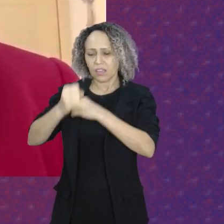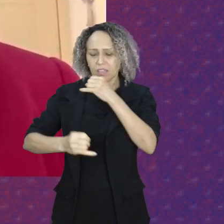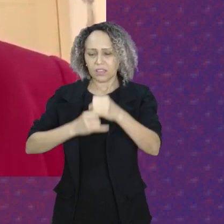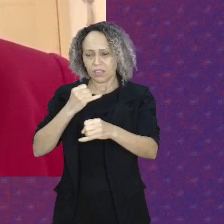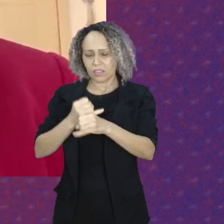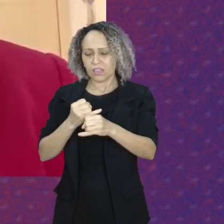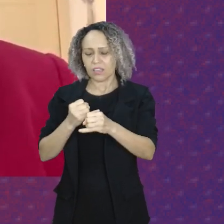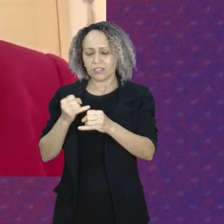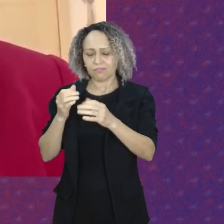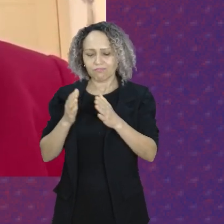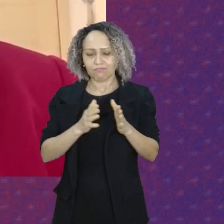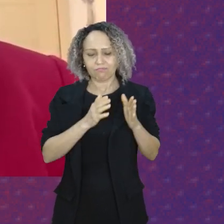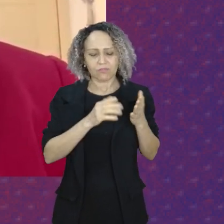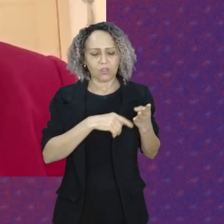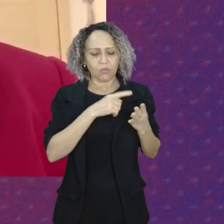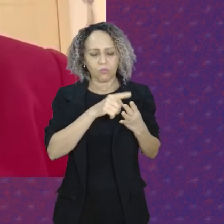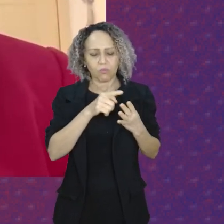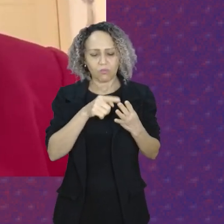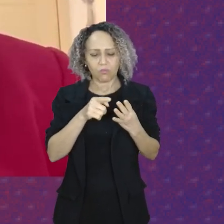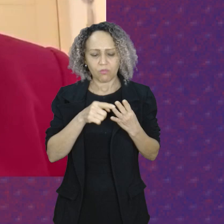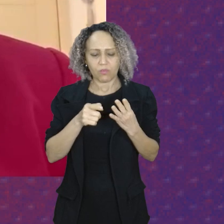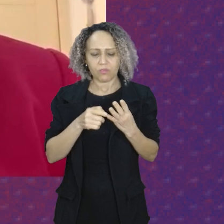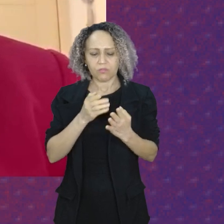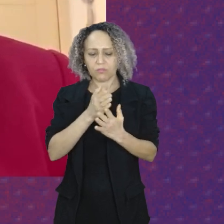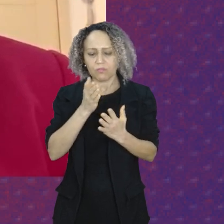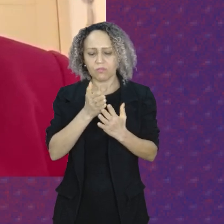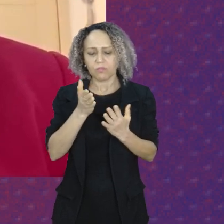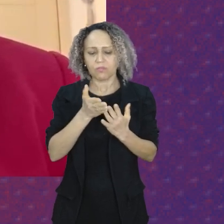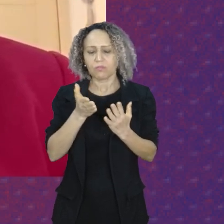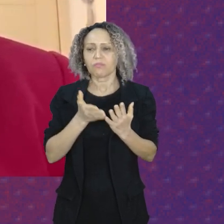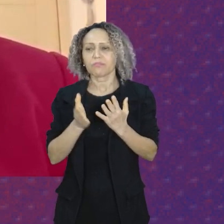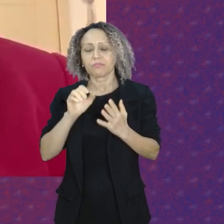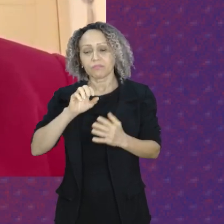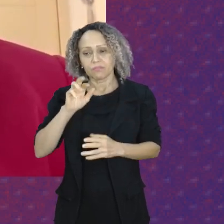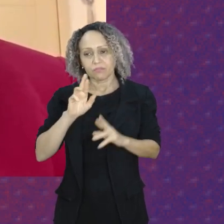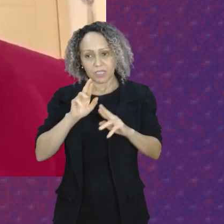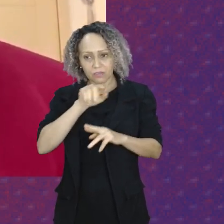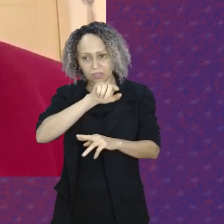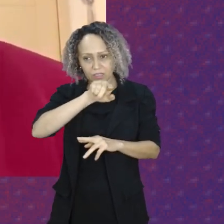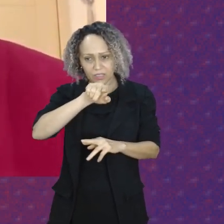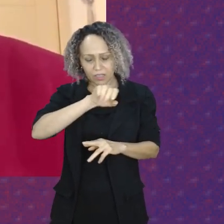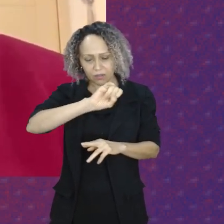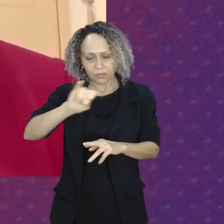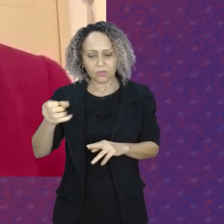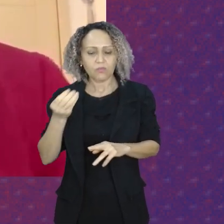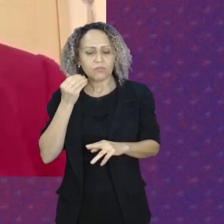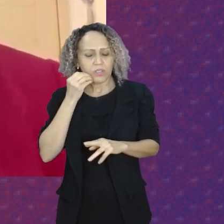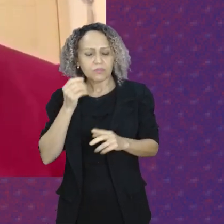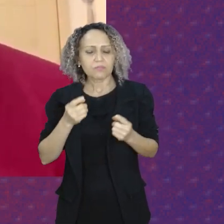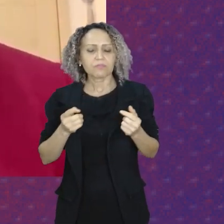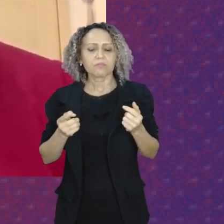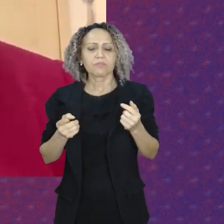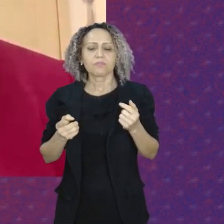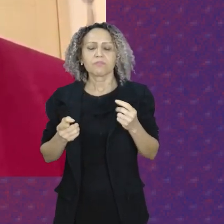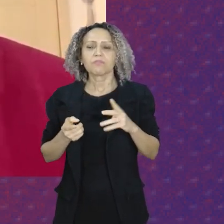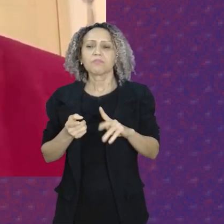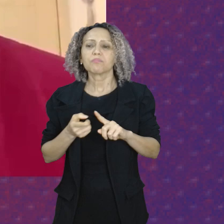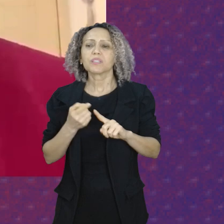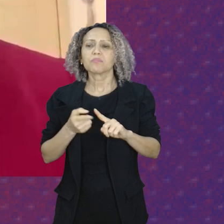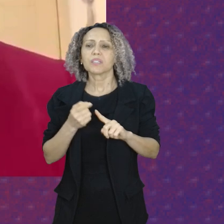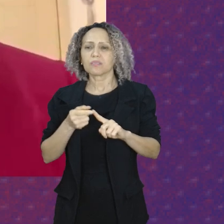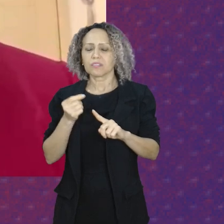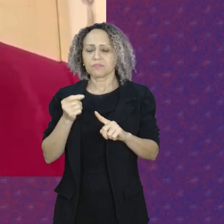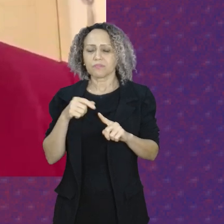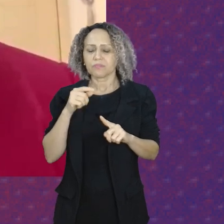4 blocos, espero que aproveitem. Bom, iniciando então, o primeiro bloco é um bloco histórico, e eu vou me permitir, vocês vão